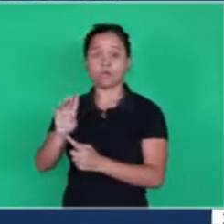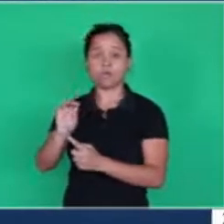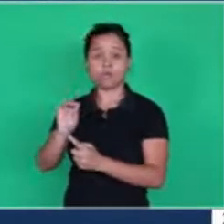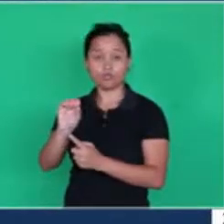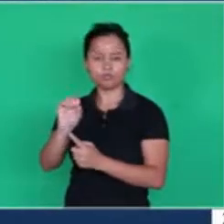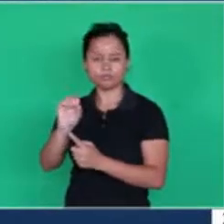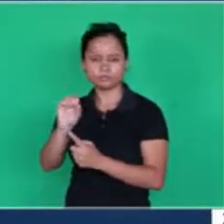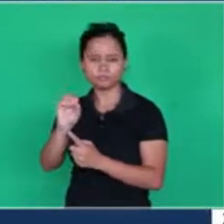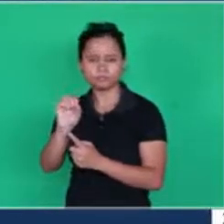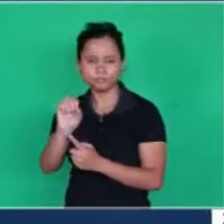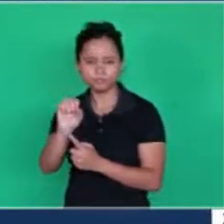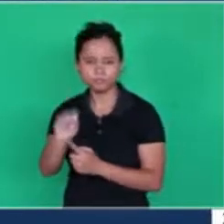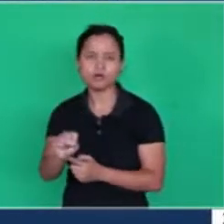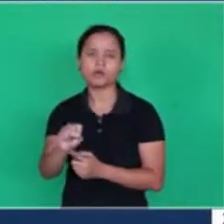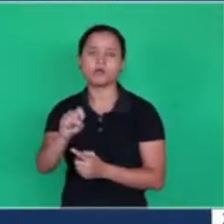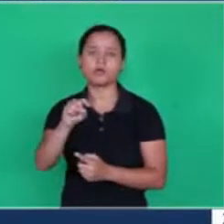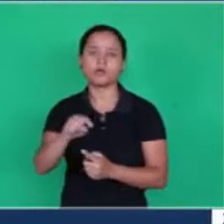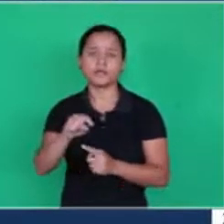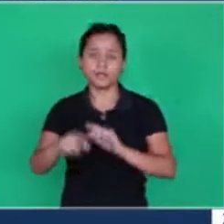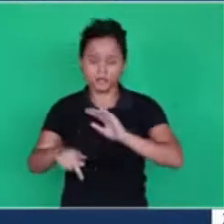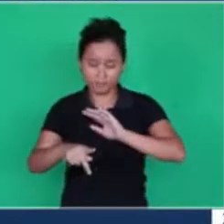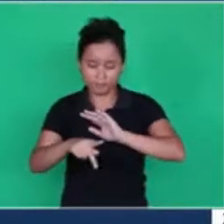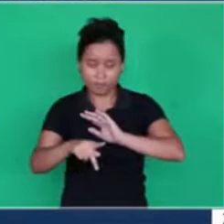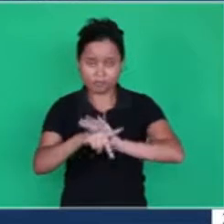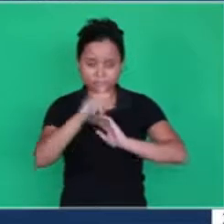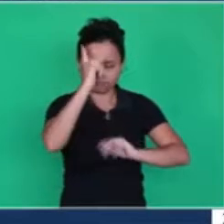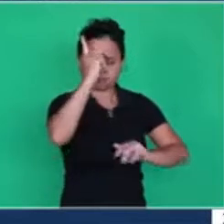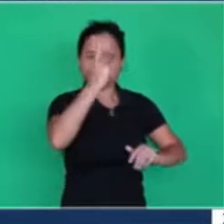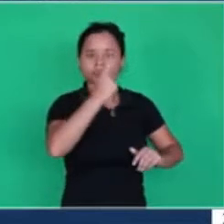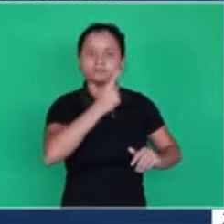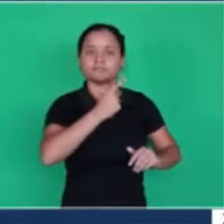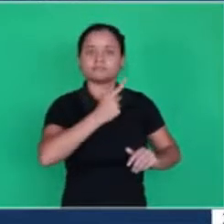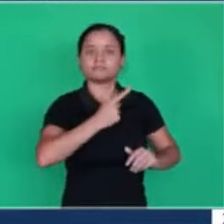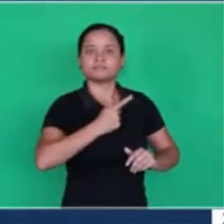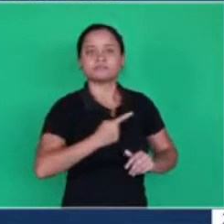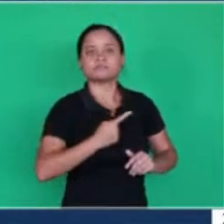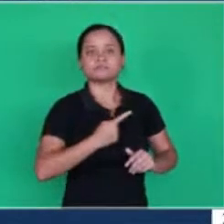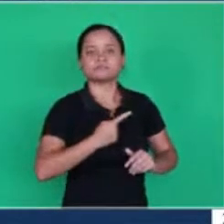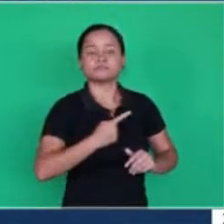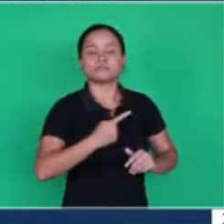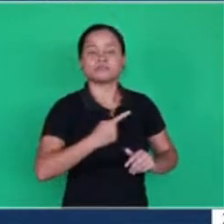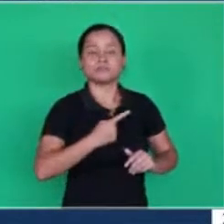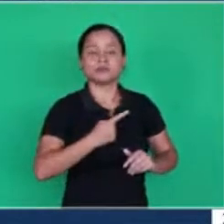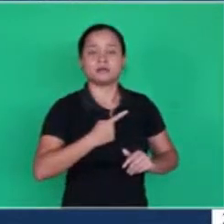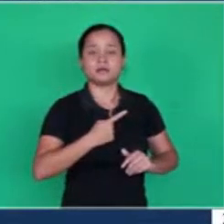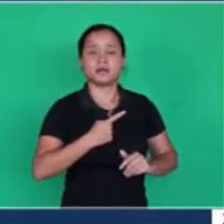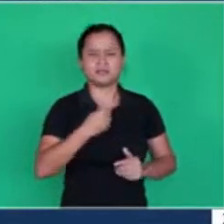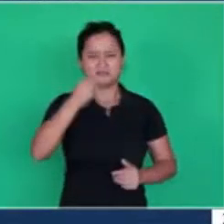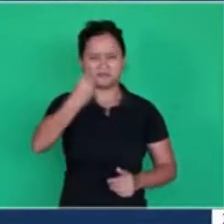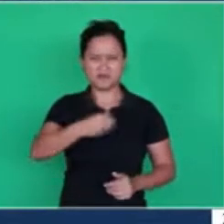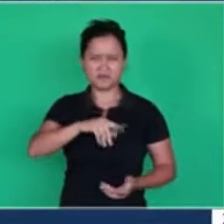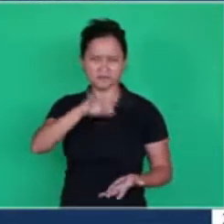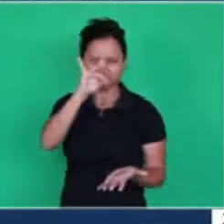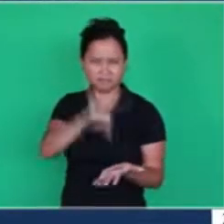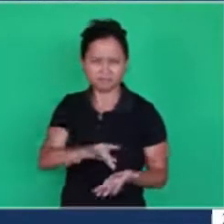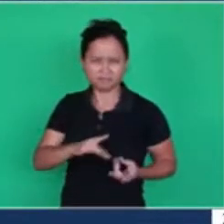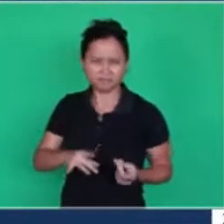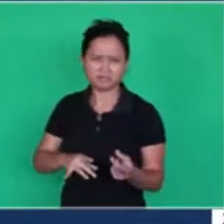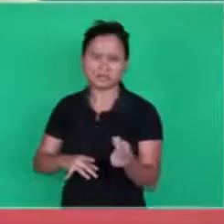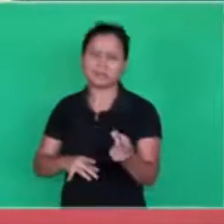eterna. Distante da Bíblia. O nosso logos é diferente. Esse logos